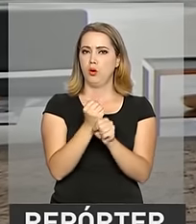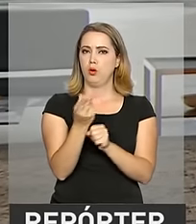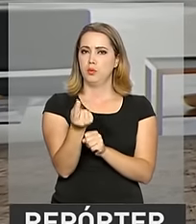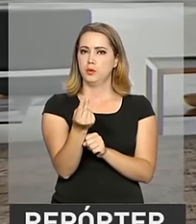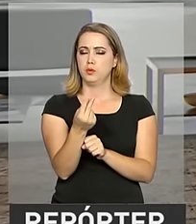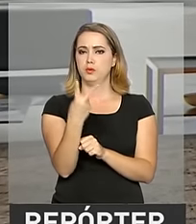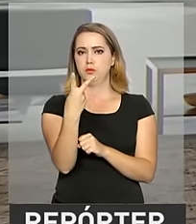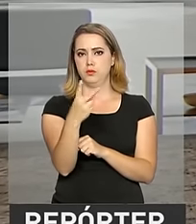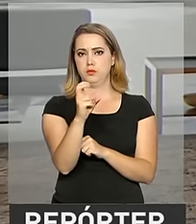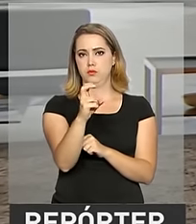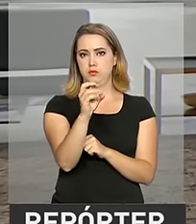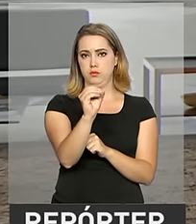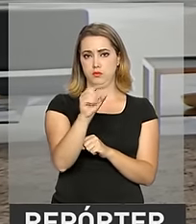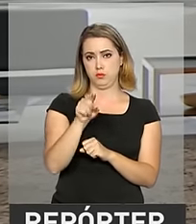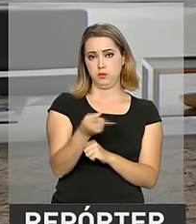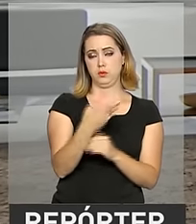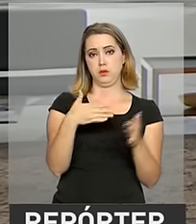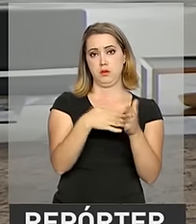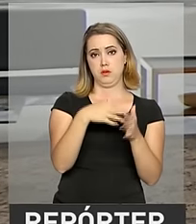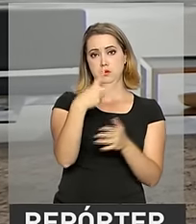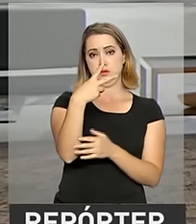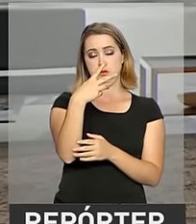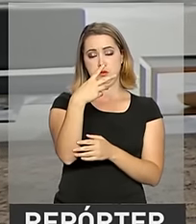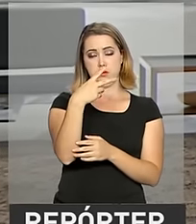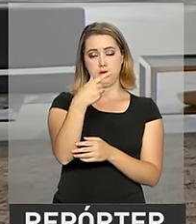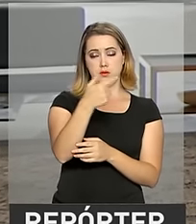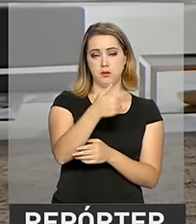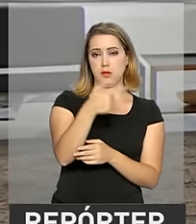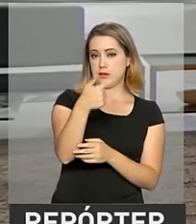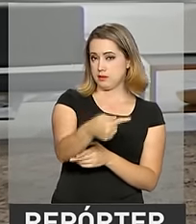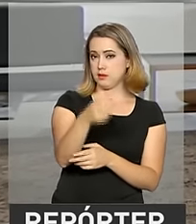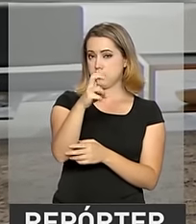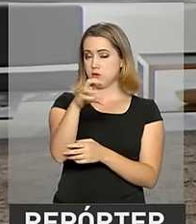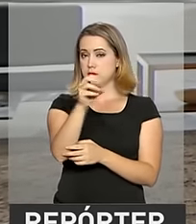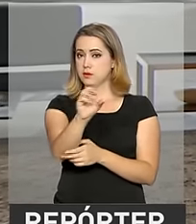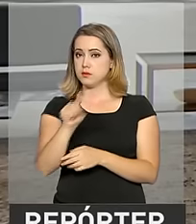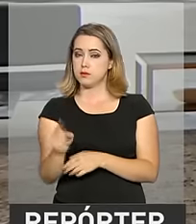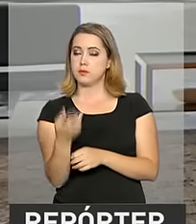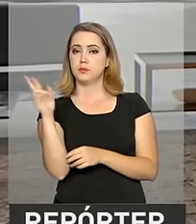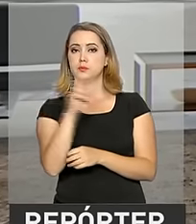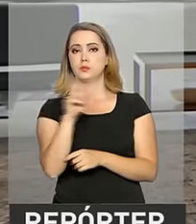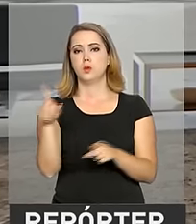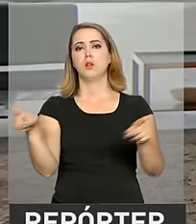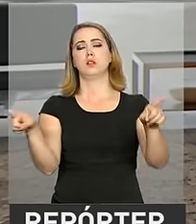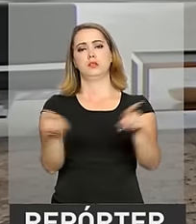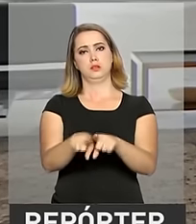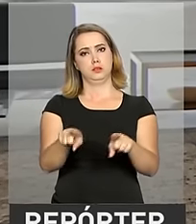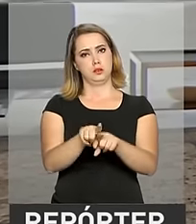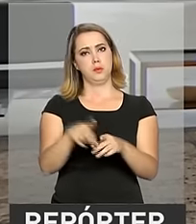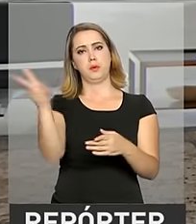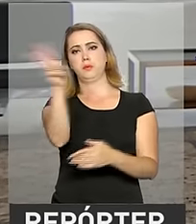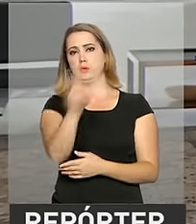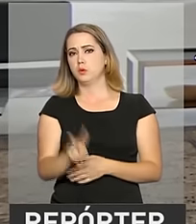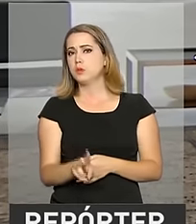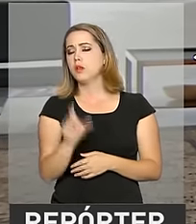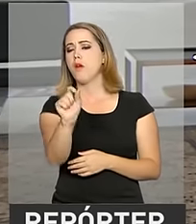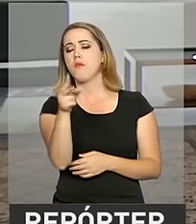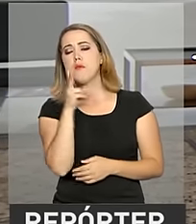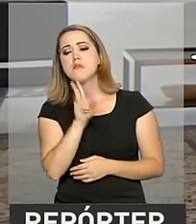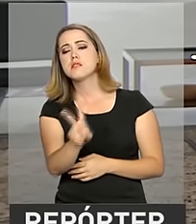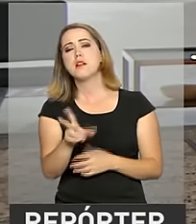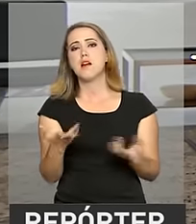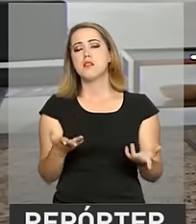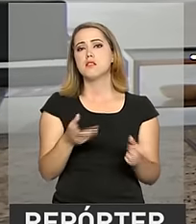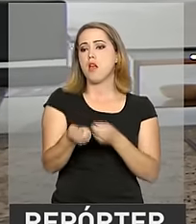de 250 mil a 750 mil reais também vão ter a fiscalização e o